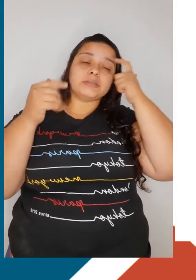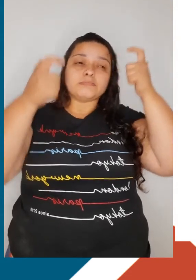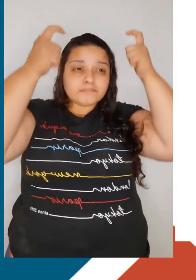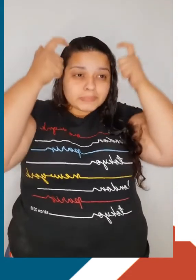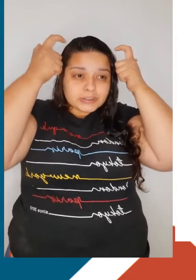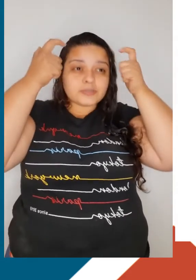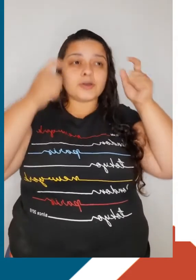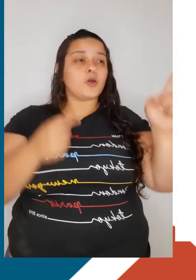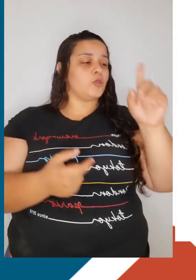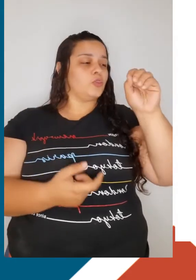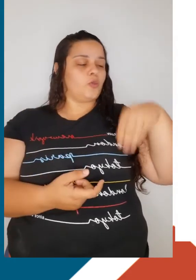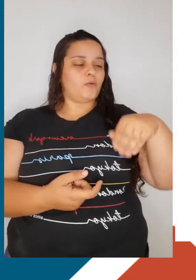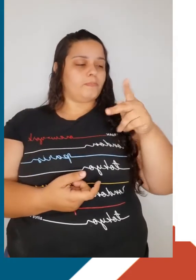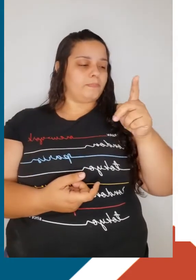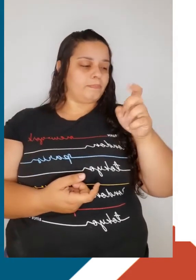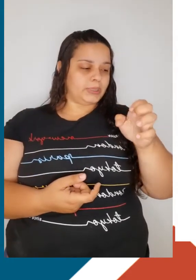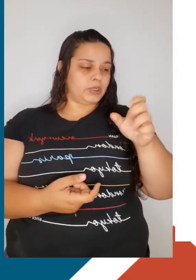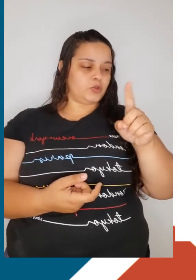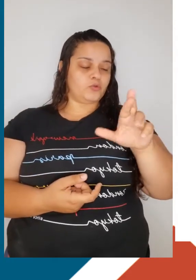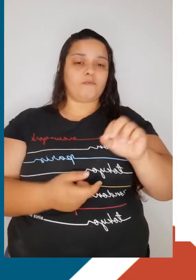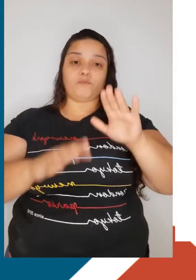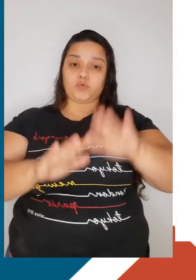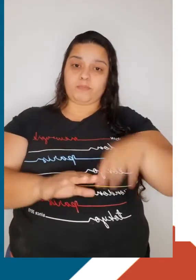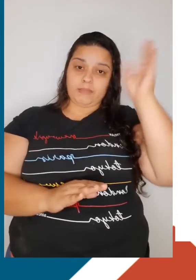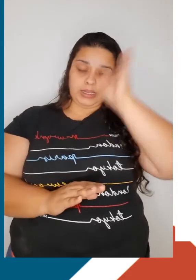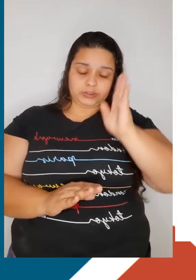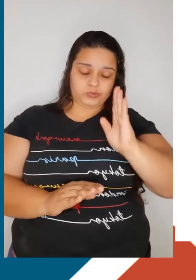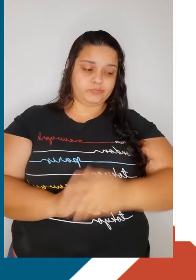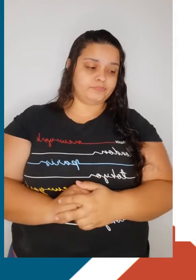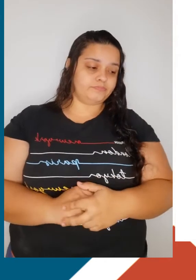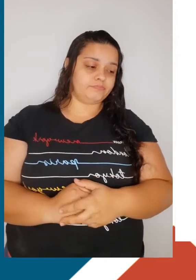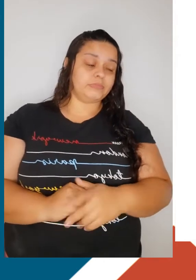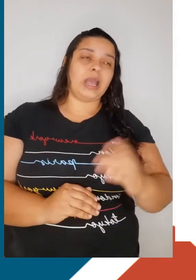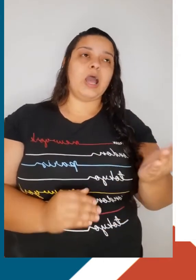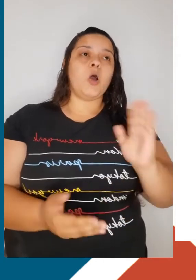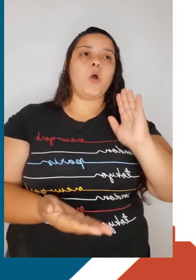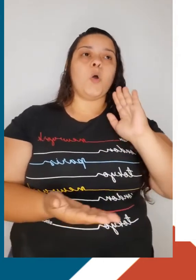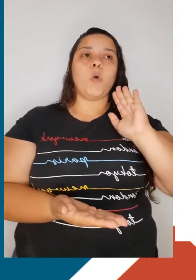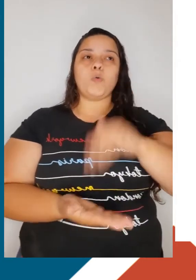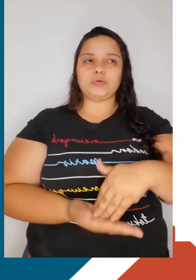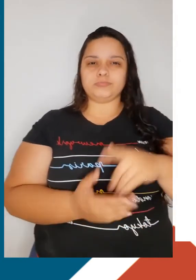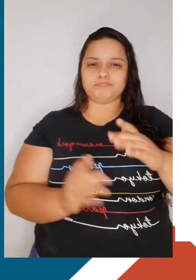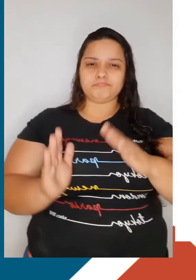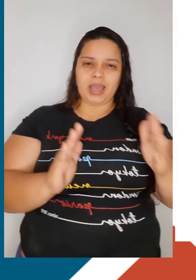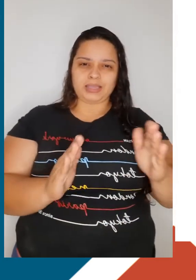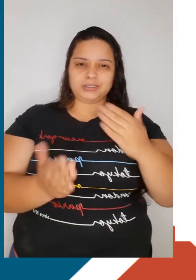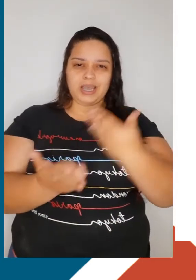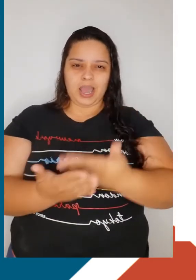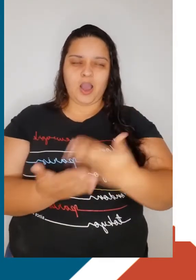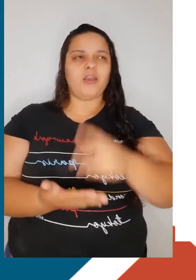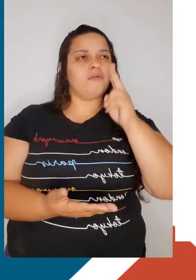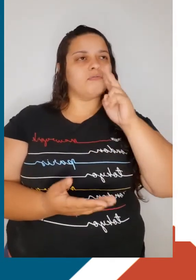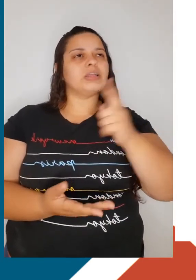ancoraram-se no príncipe regente Dom Pedro, que ficou no Brasil. Bem, nesta última parte da aula, vimos então